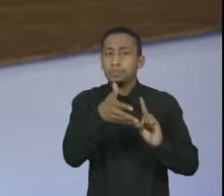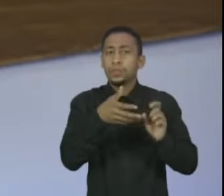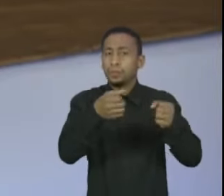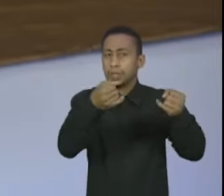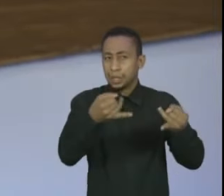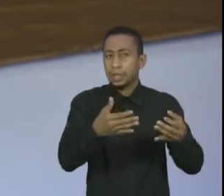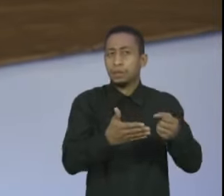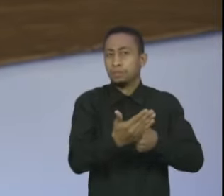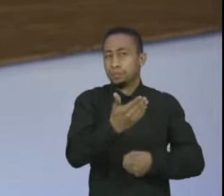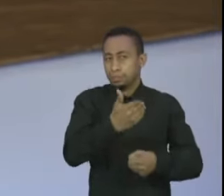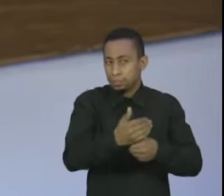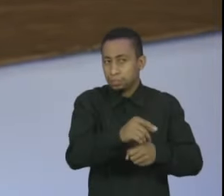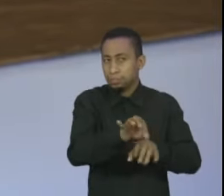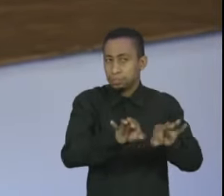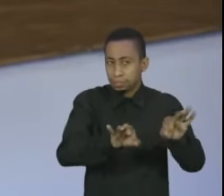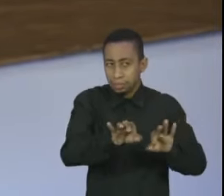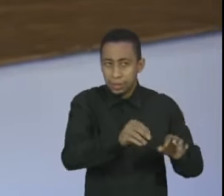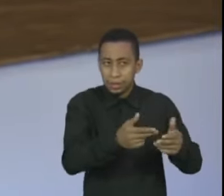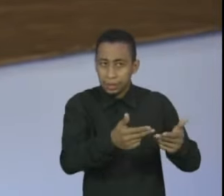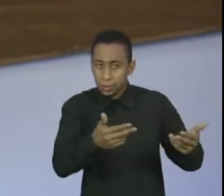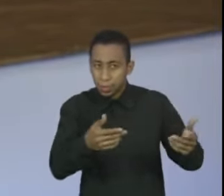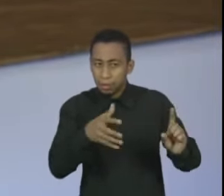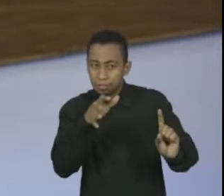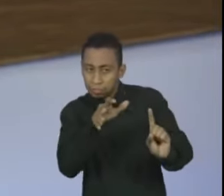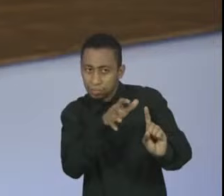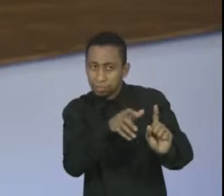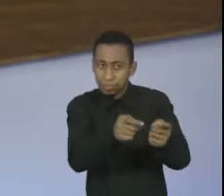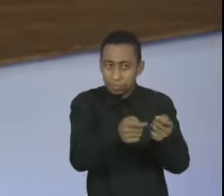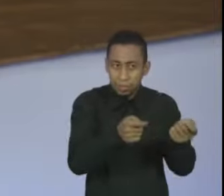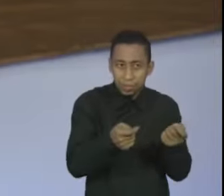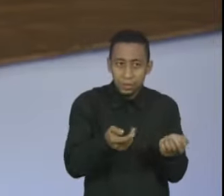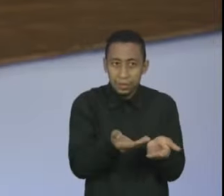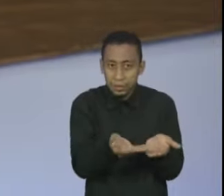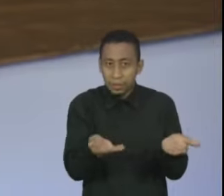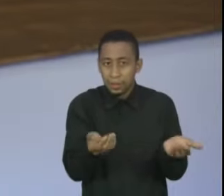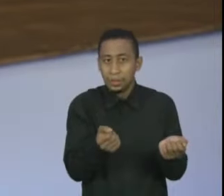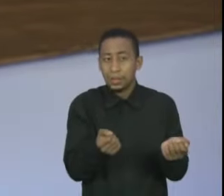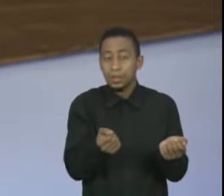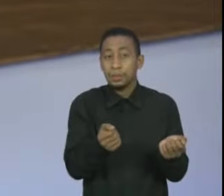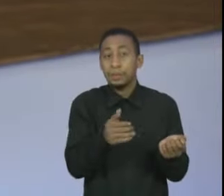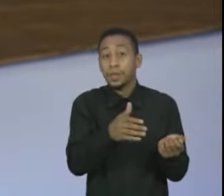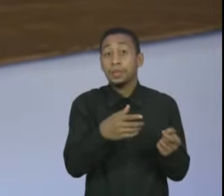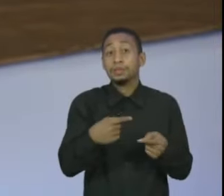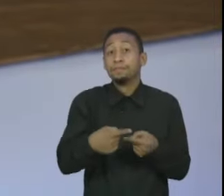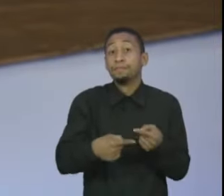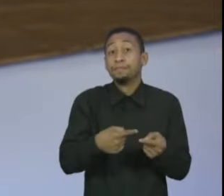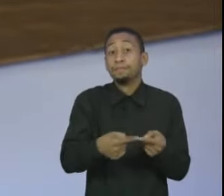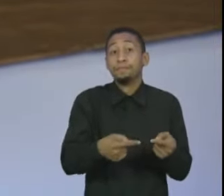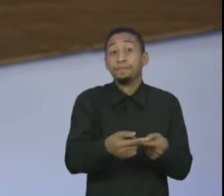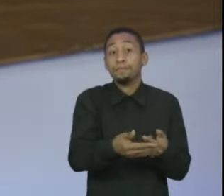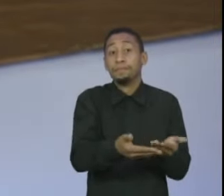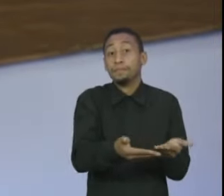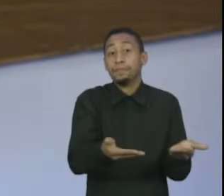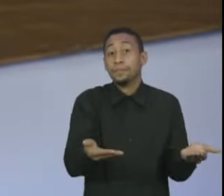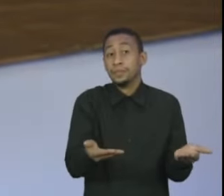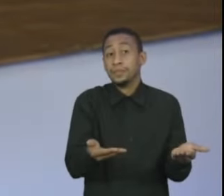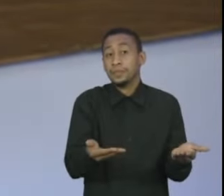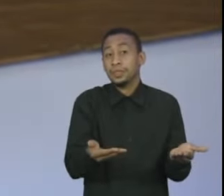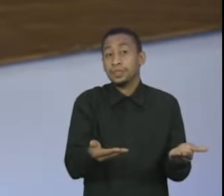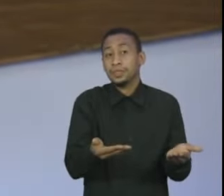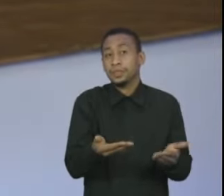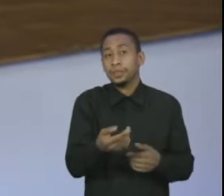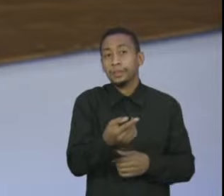fanatismo a a as consequências que o fanatismo pode ter e